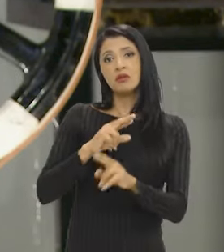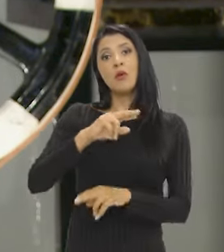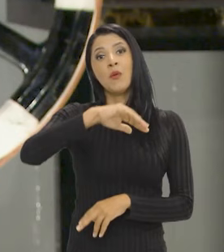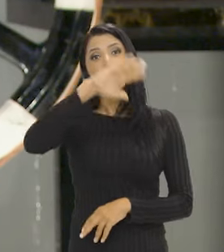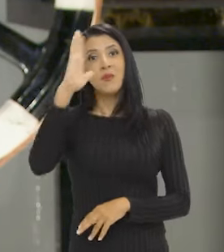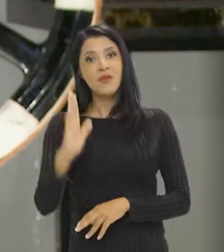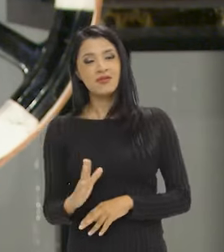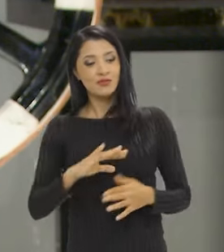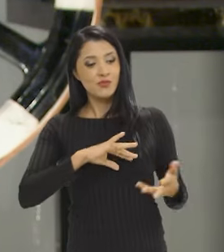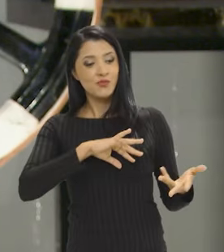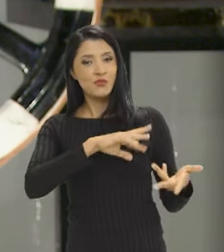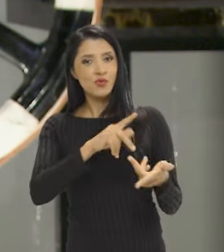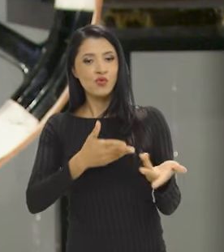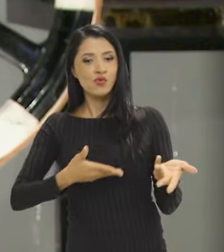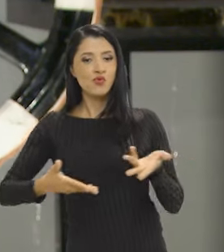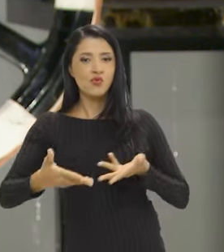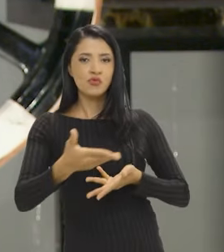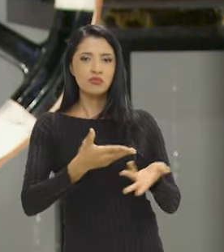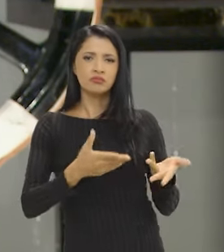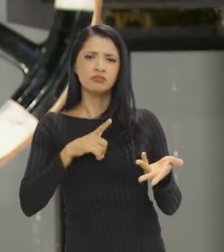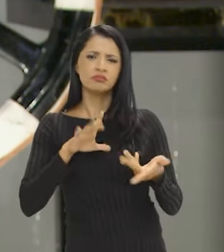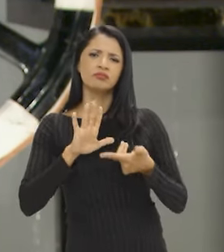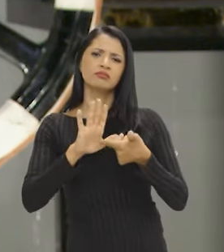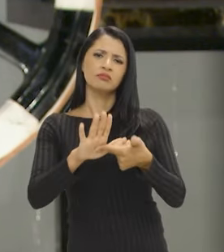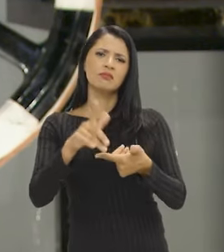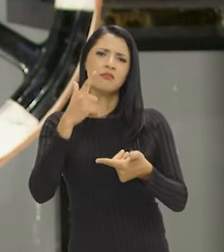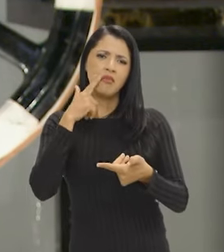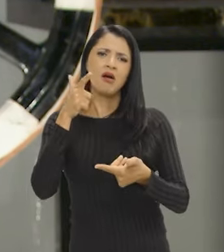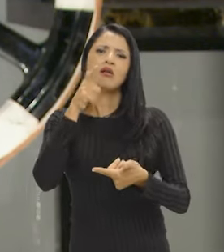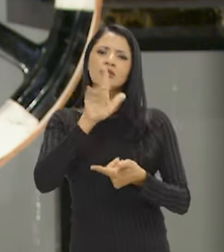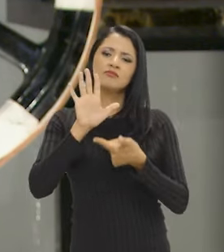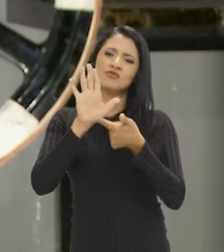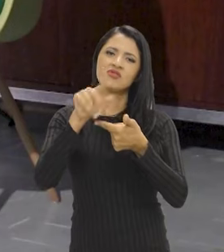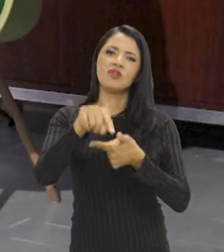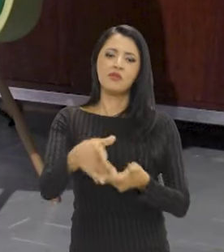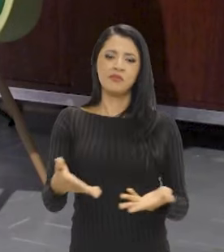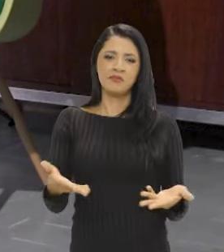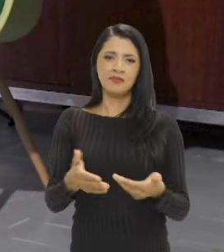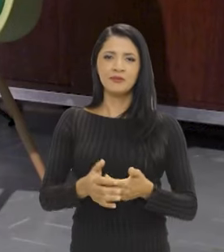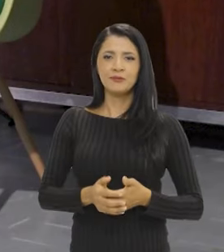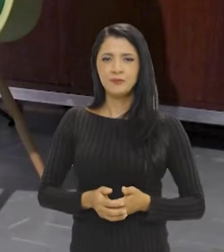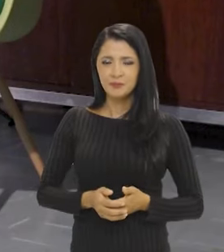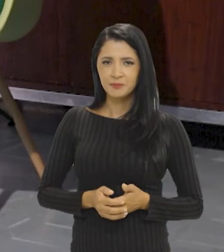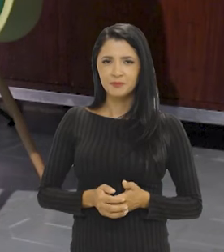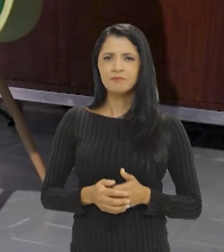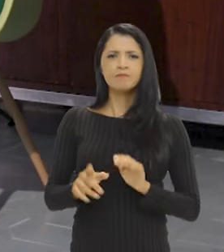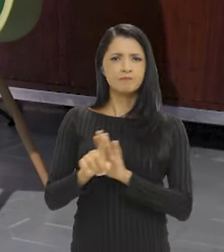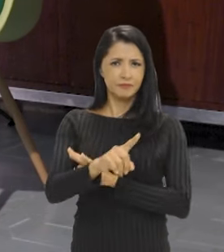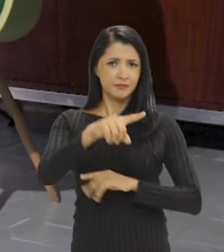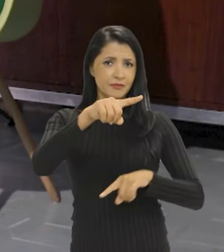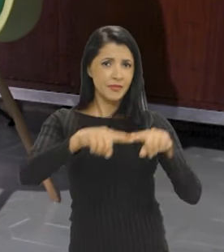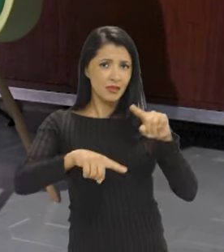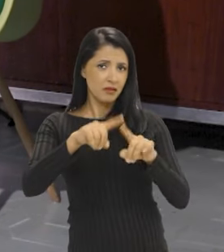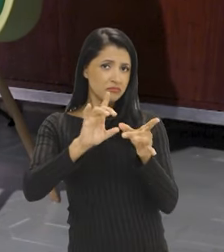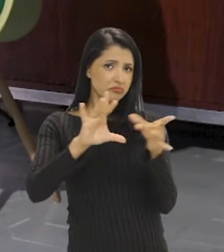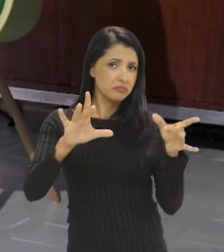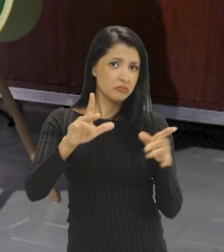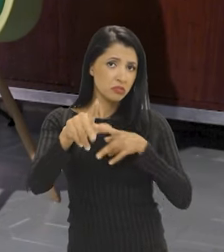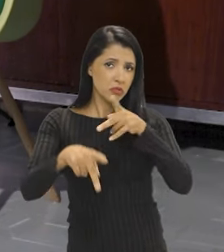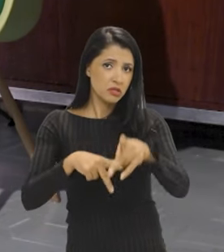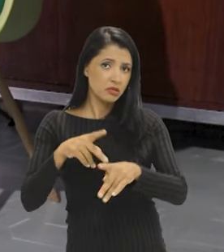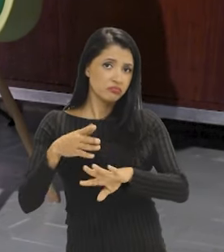na relação do Brasil com o mundo, que está aí para ser reposicionada no presente. E esse material, ele está